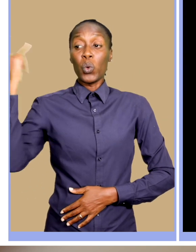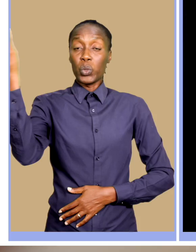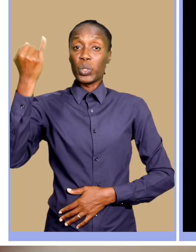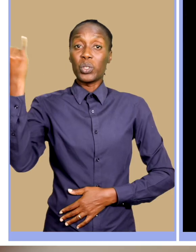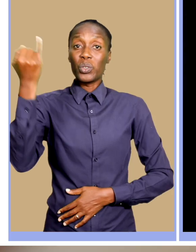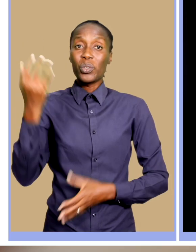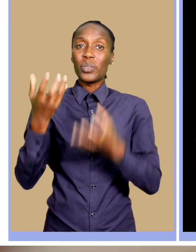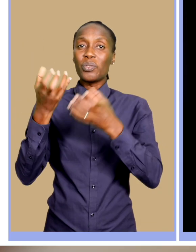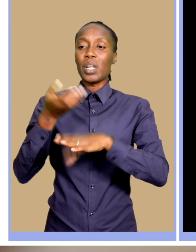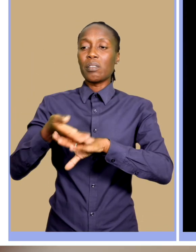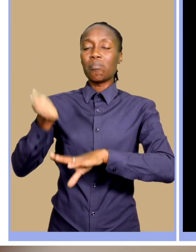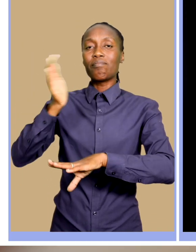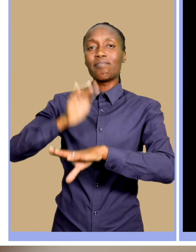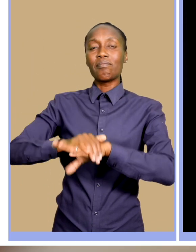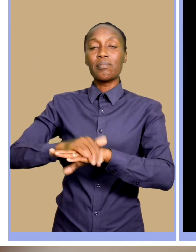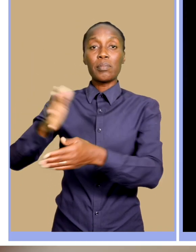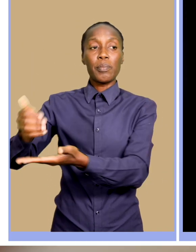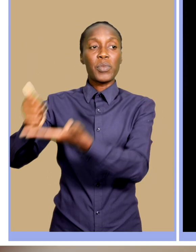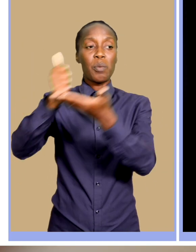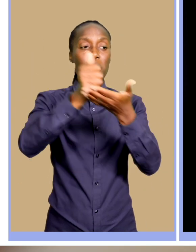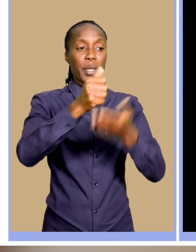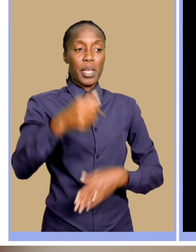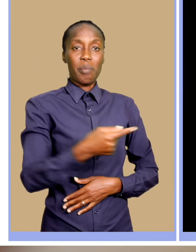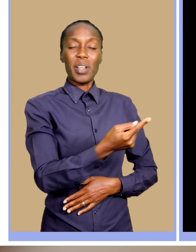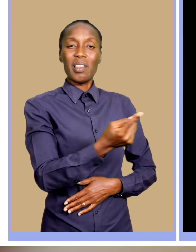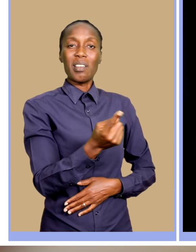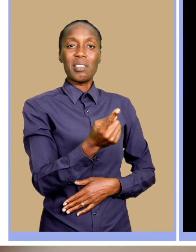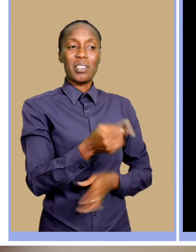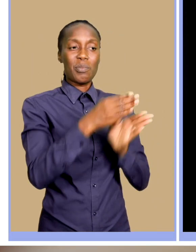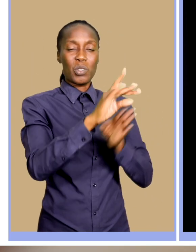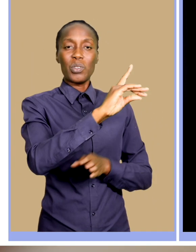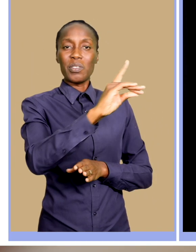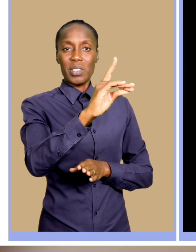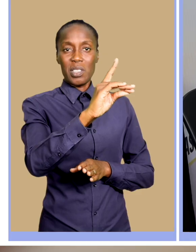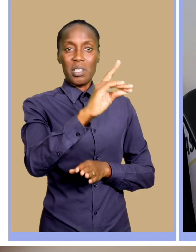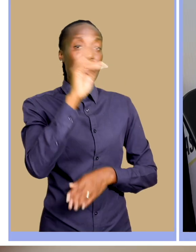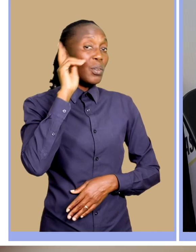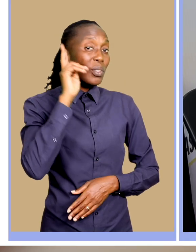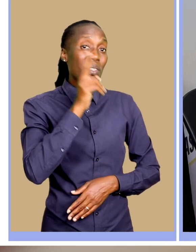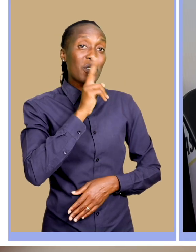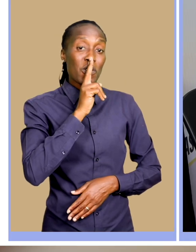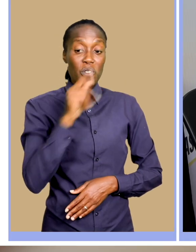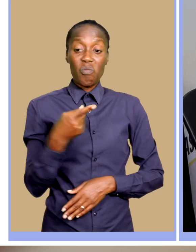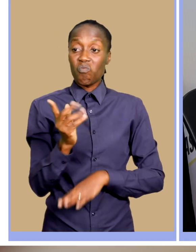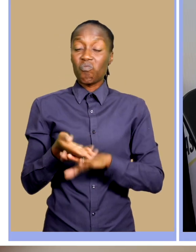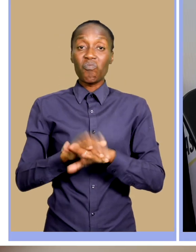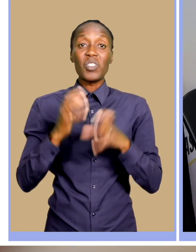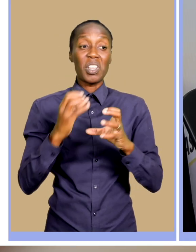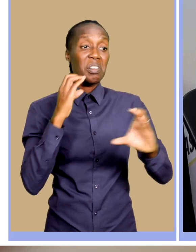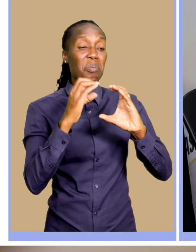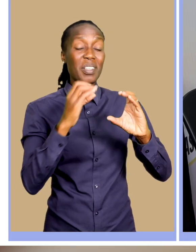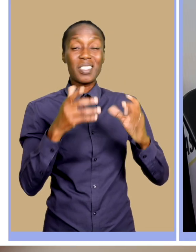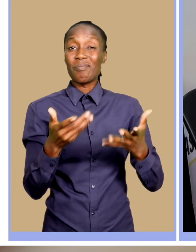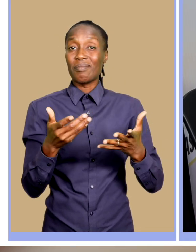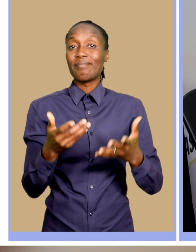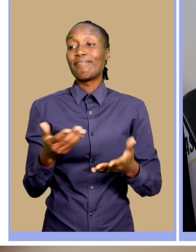este grupo de pessoas, não é? Pessoas com deficiência auditiva. Não estamos.